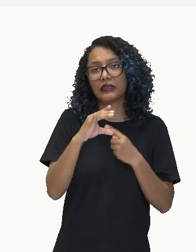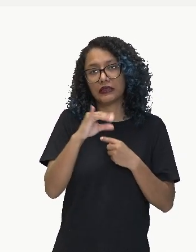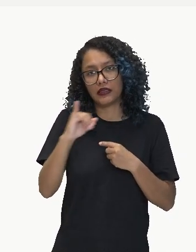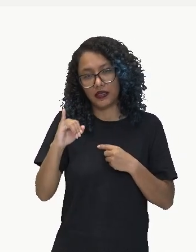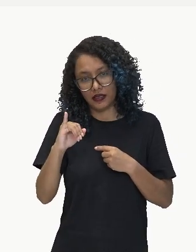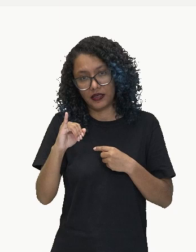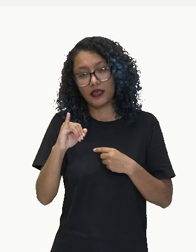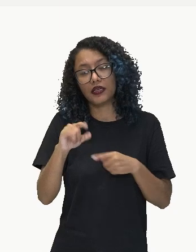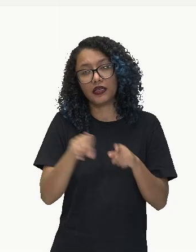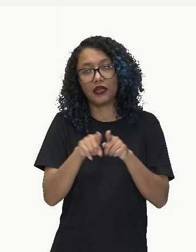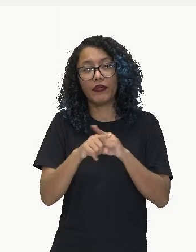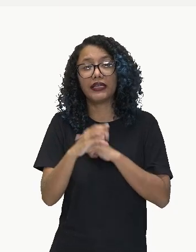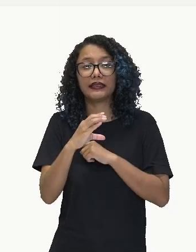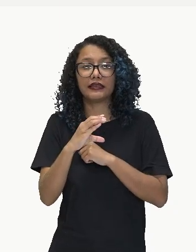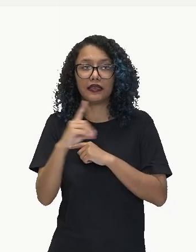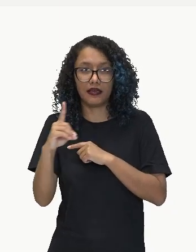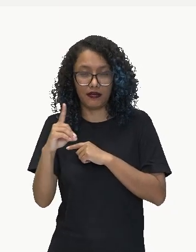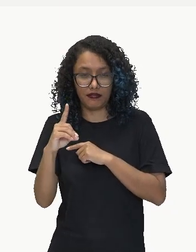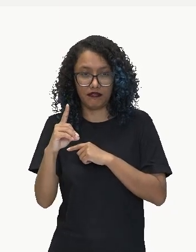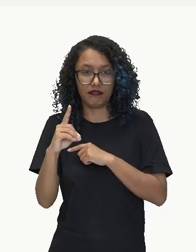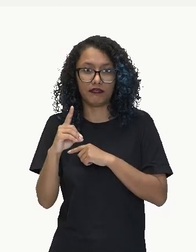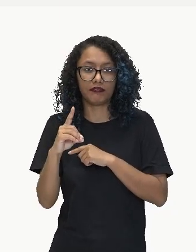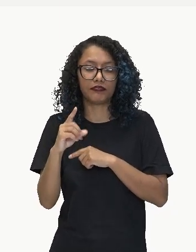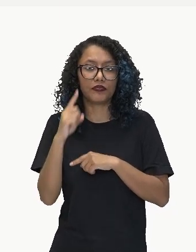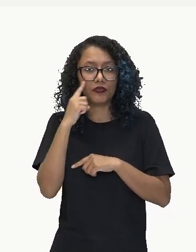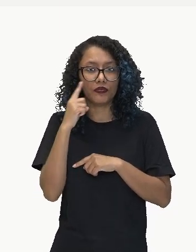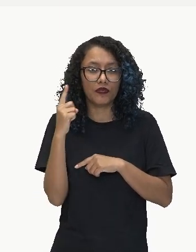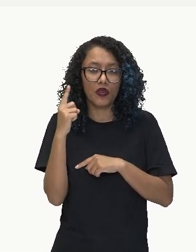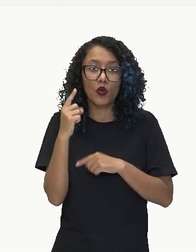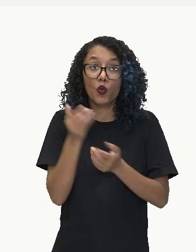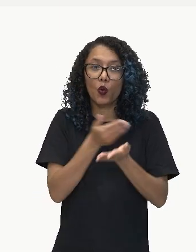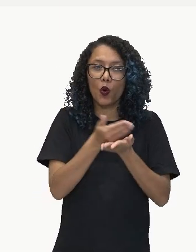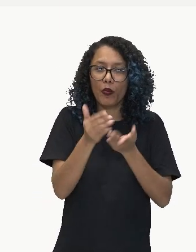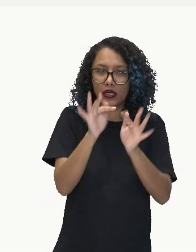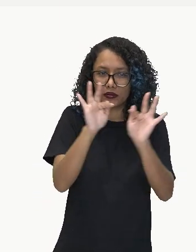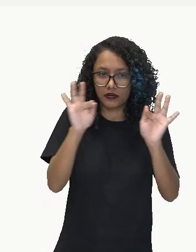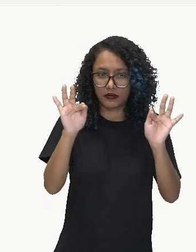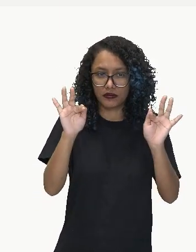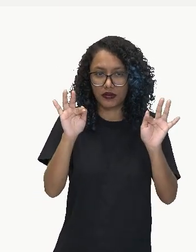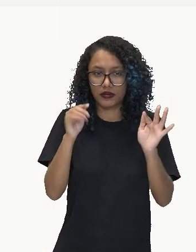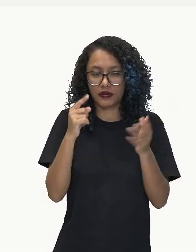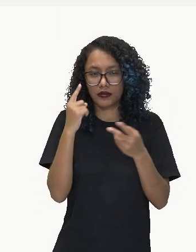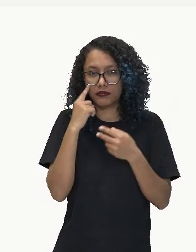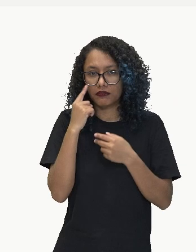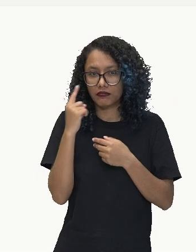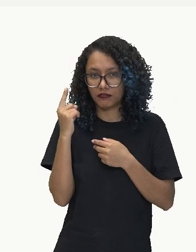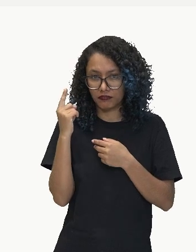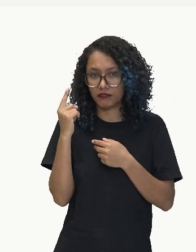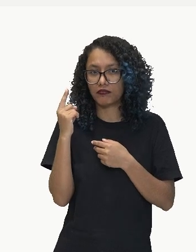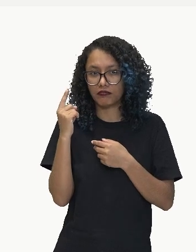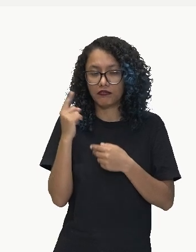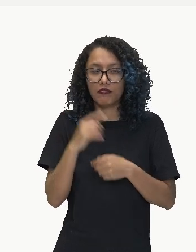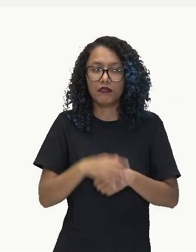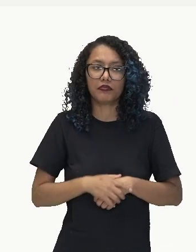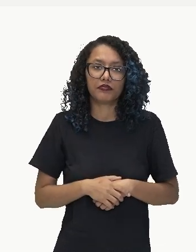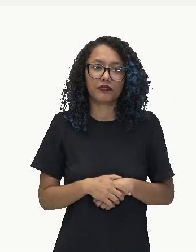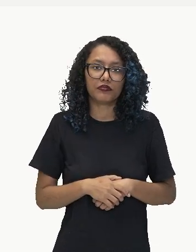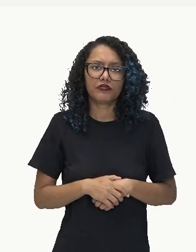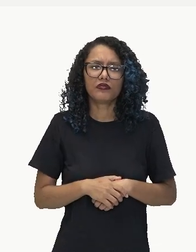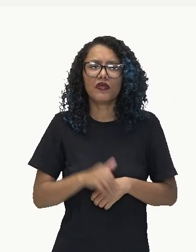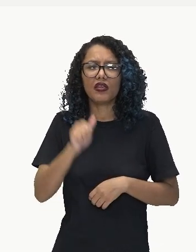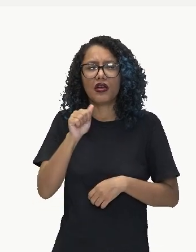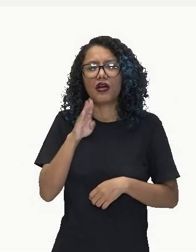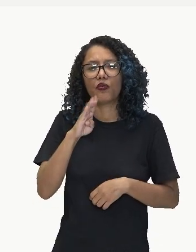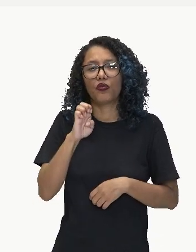indireto. O segundo, complemento direto. E observem no início da frase. Me lo dio un consejo mi abuelito. Né? Abuelito quer